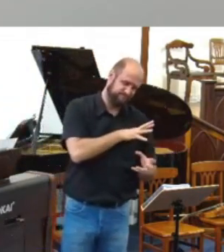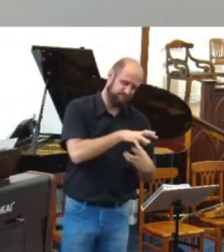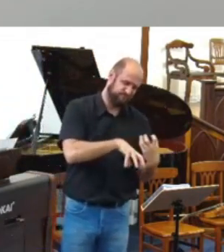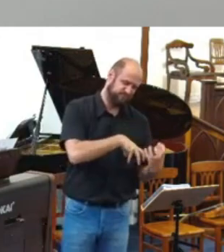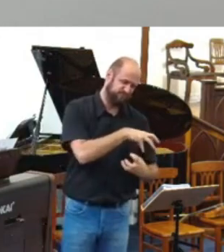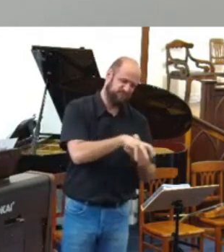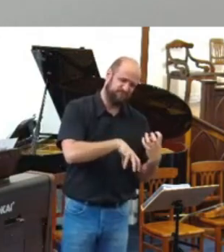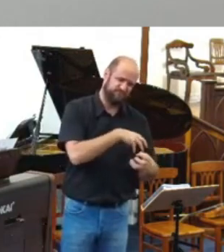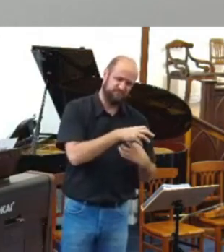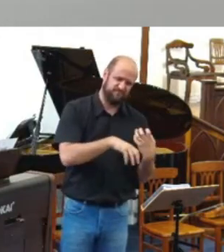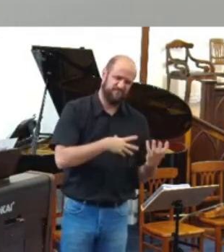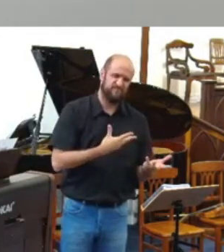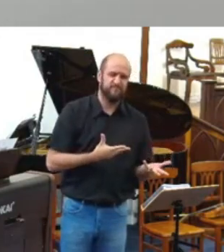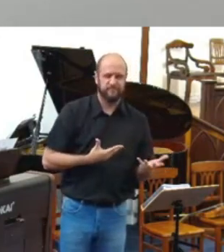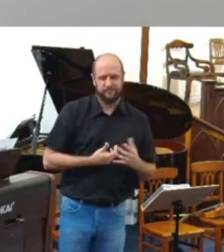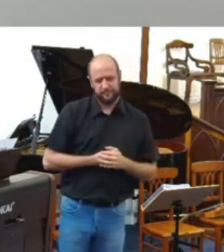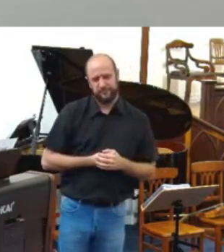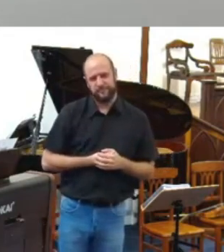caos.